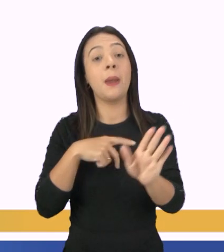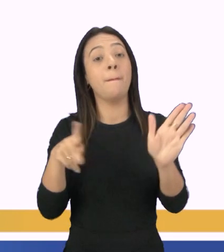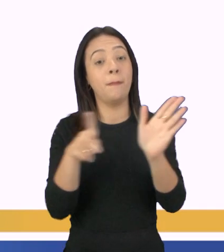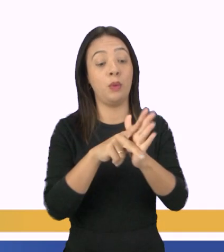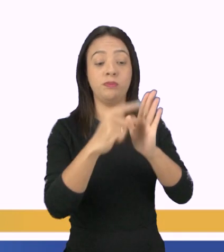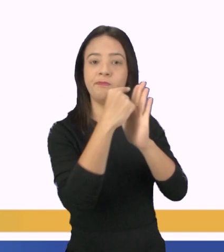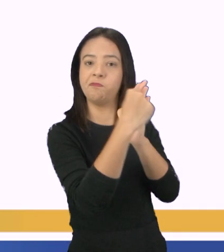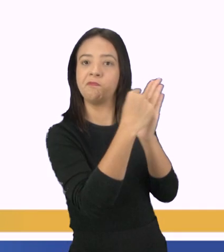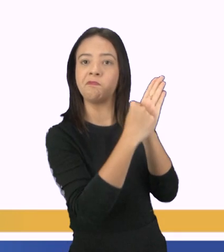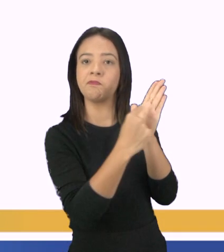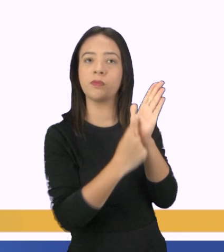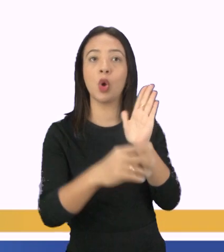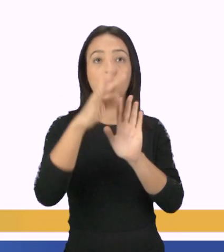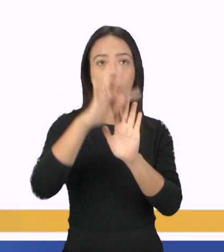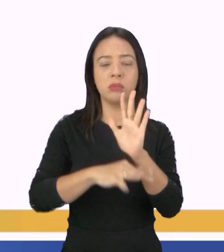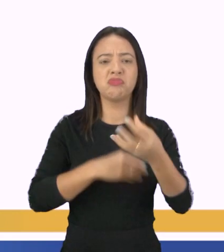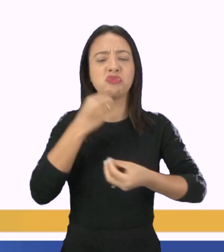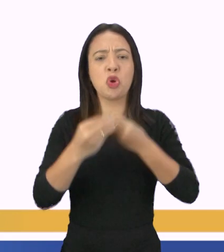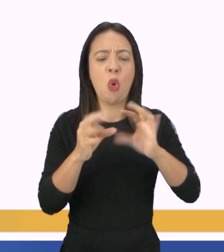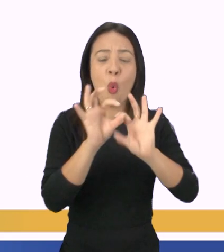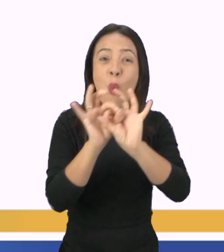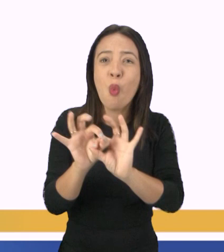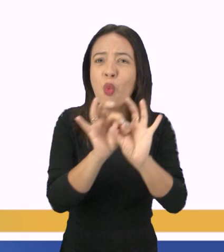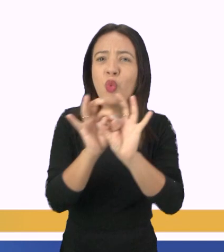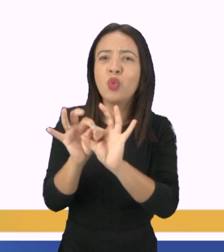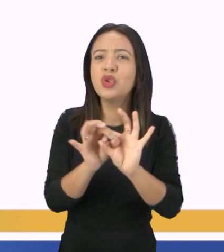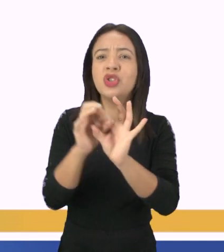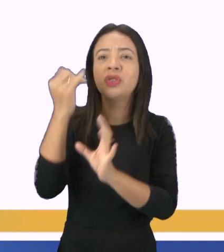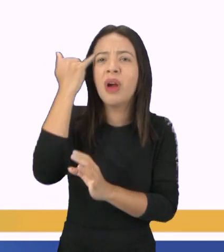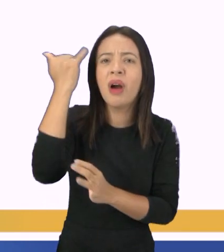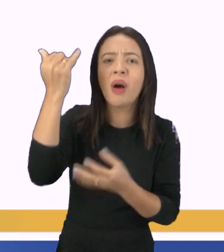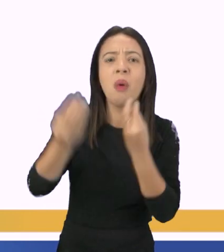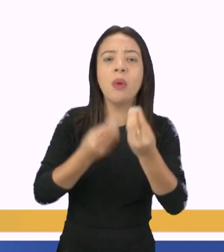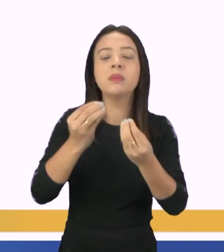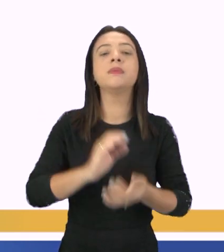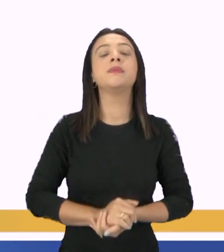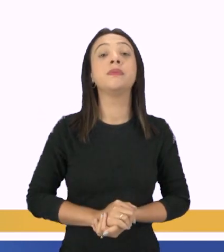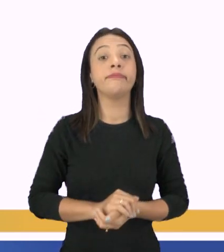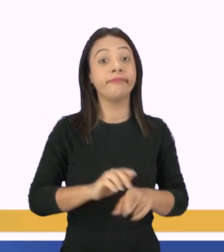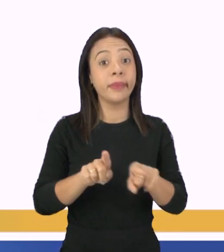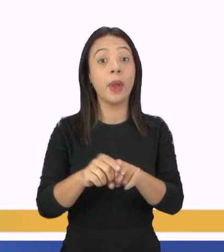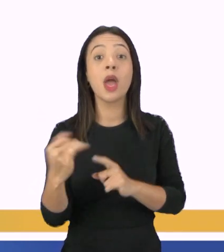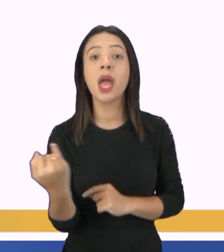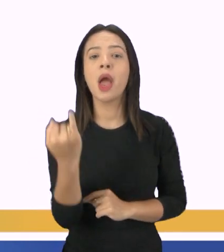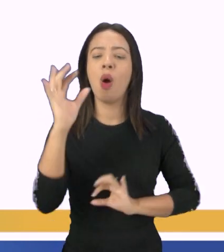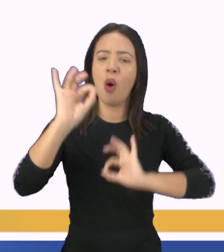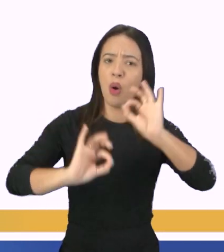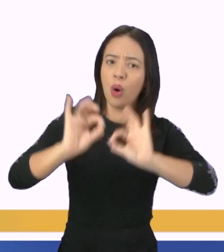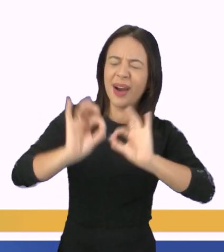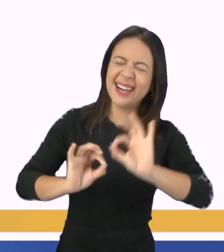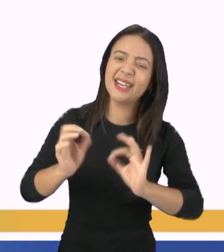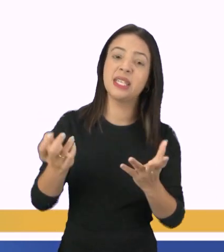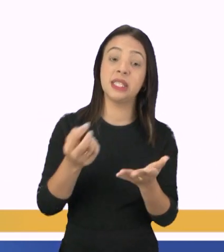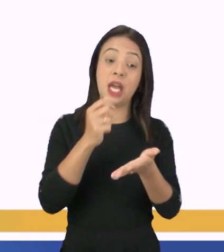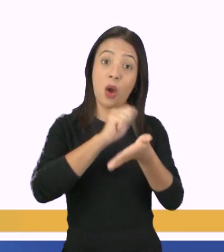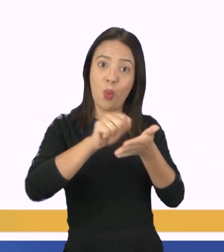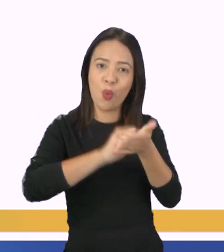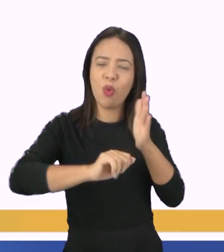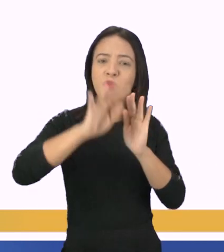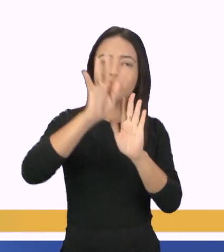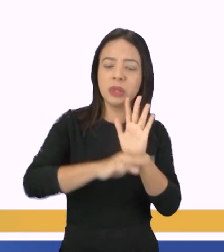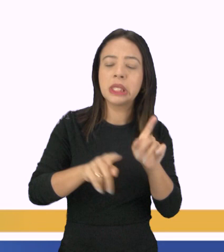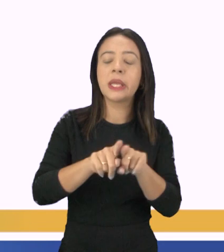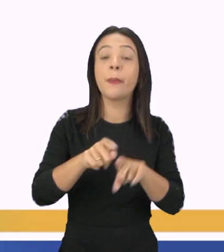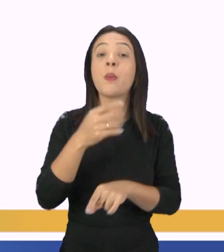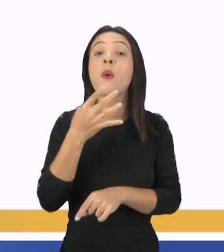certo? Como se amarra ideias? Vamos lá então. É importante planejar o discurso e conhecer os elementos linguísticos